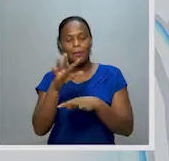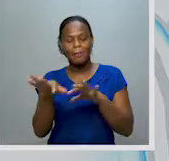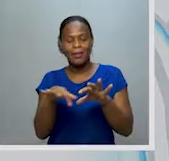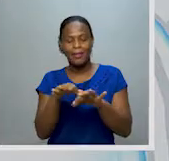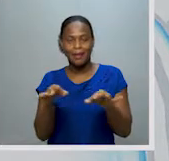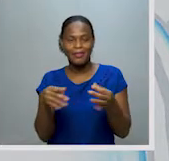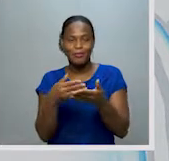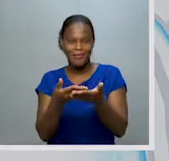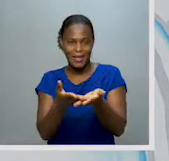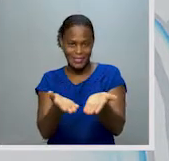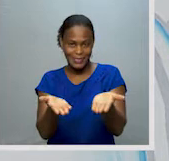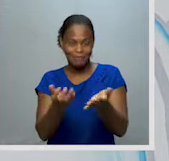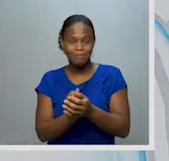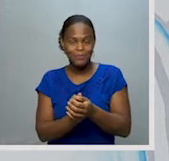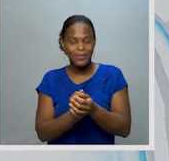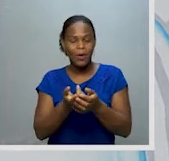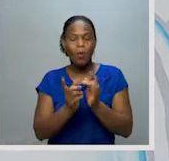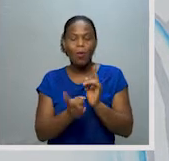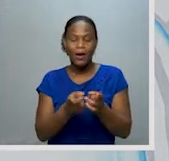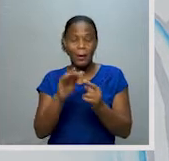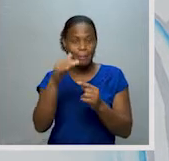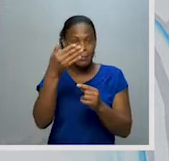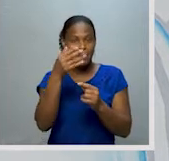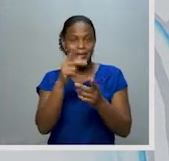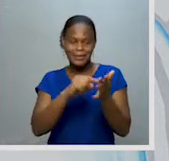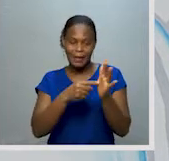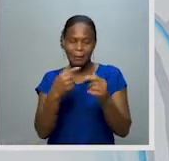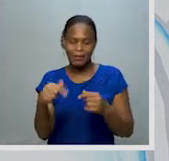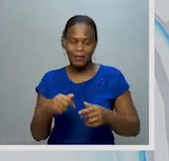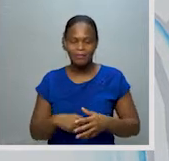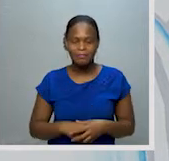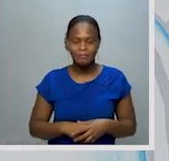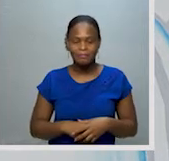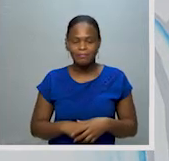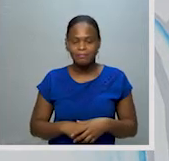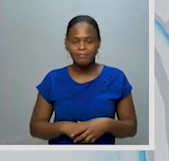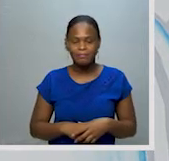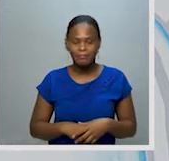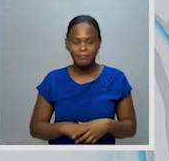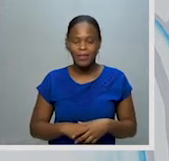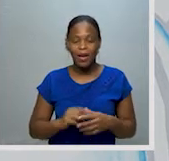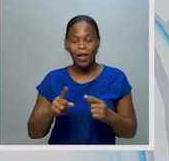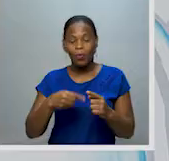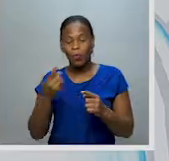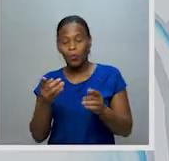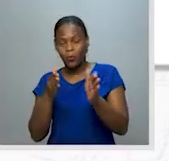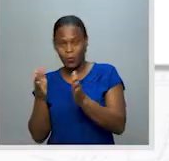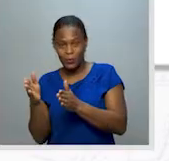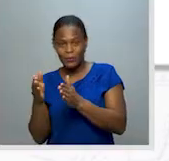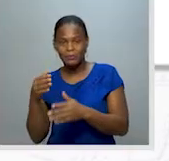É exatamente, portanto, o que está expresso no primeiro exemplo. E nós temos, portanto, do outro